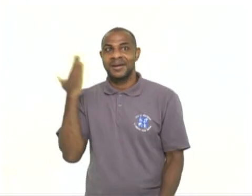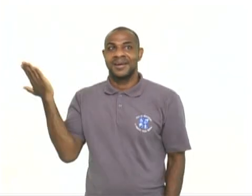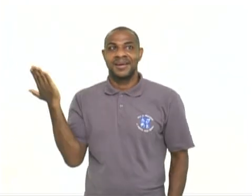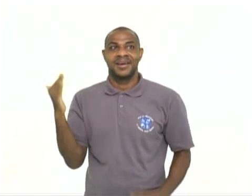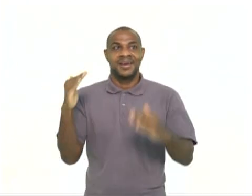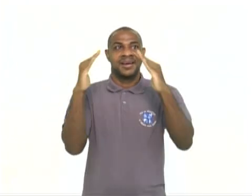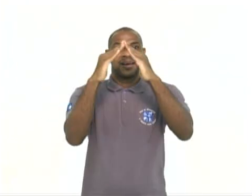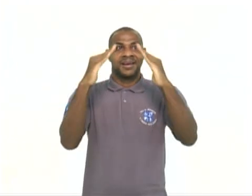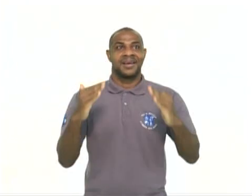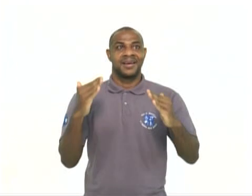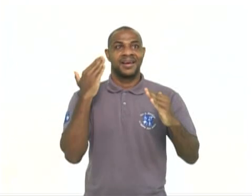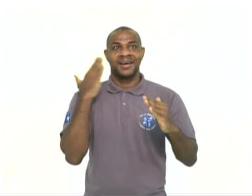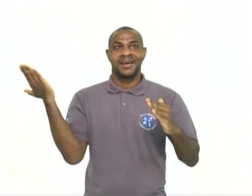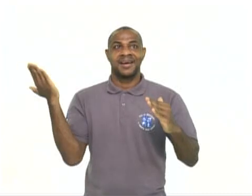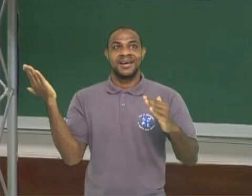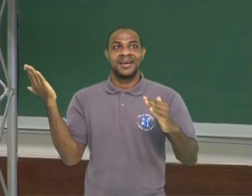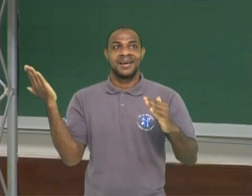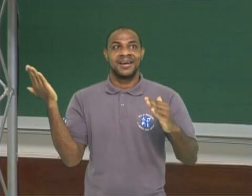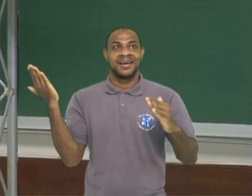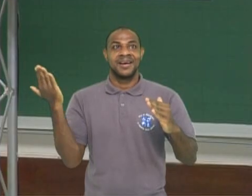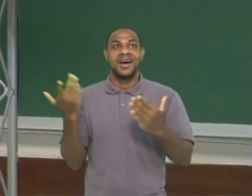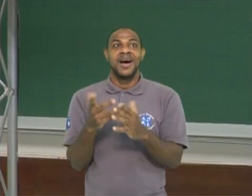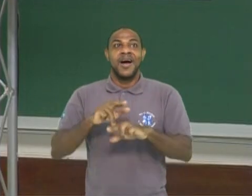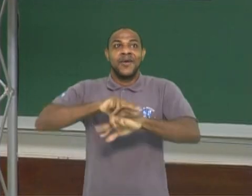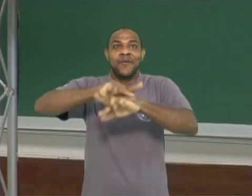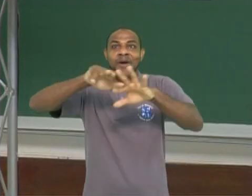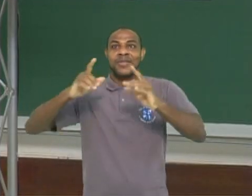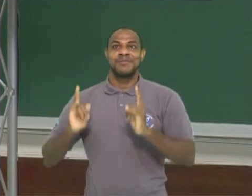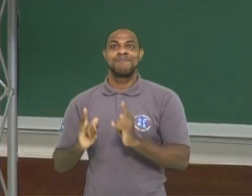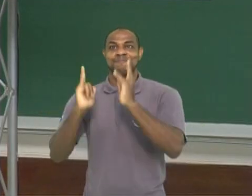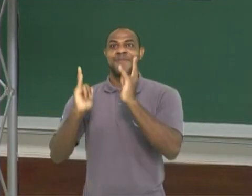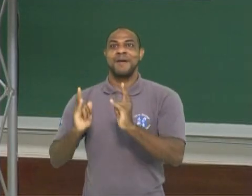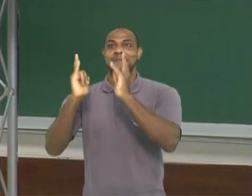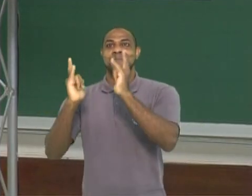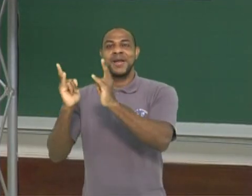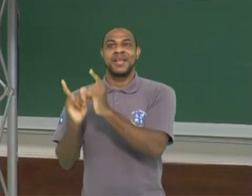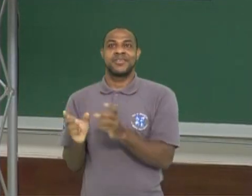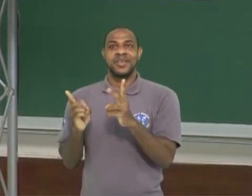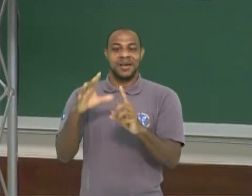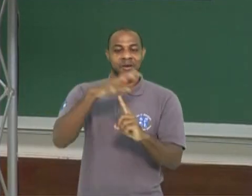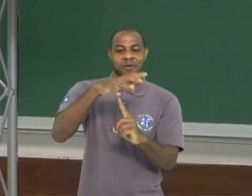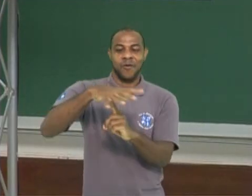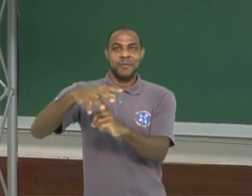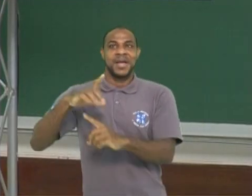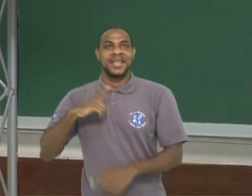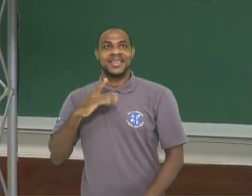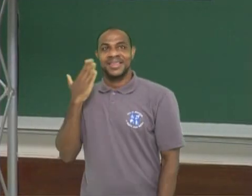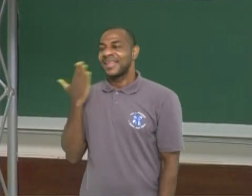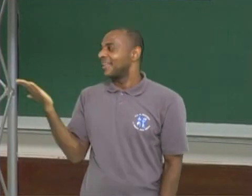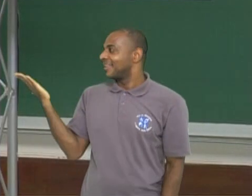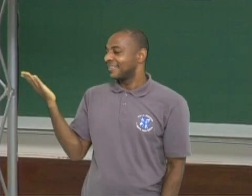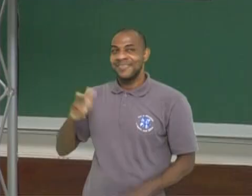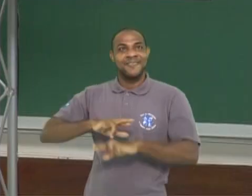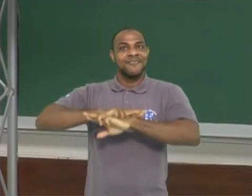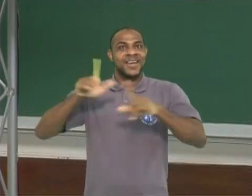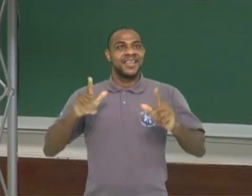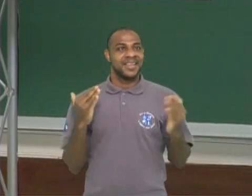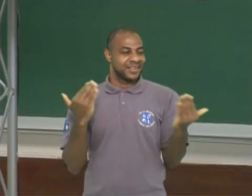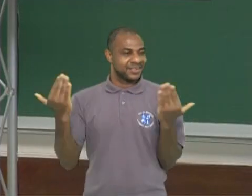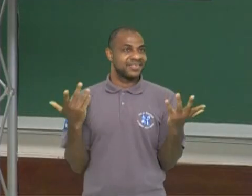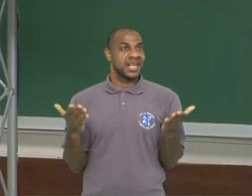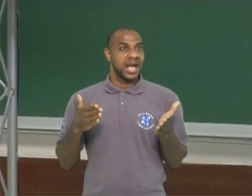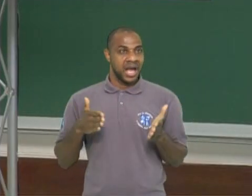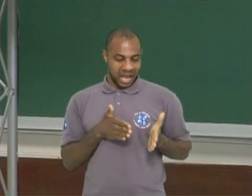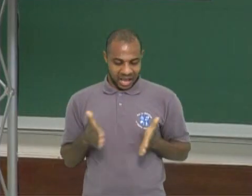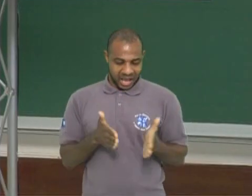tinha na primeira imagem, olha quantos prédios, né, comércio nós vamos ter, né? A rua